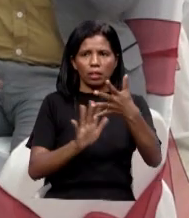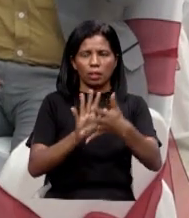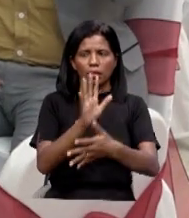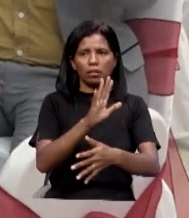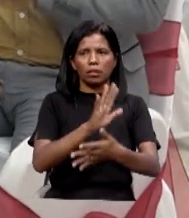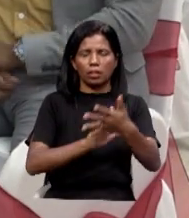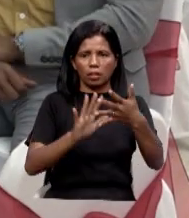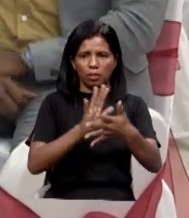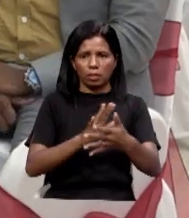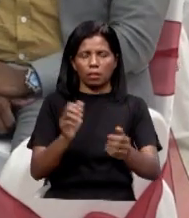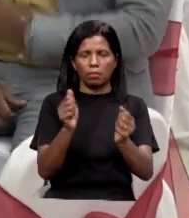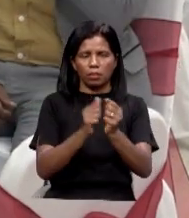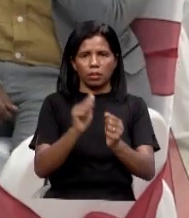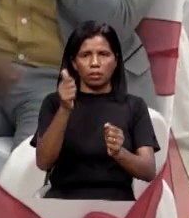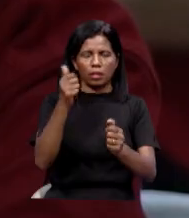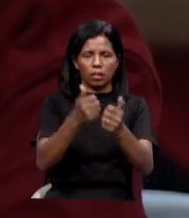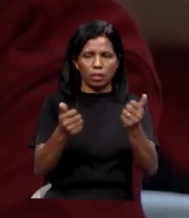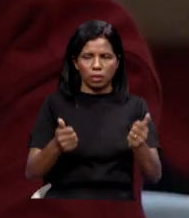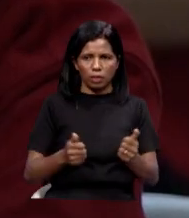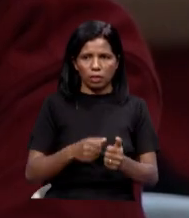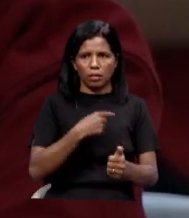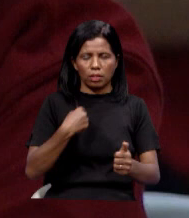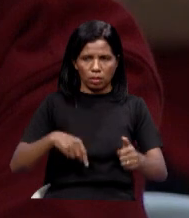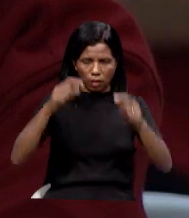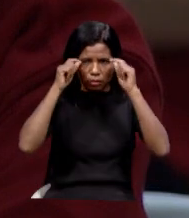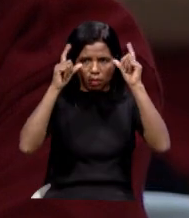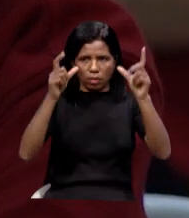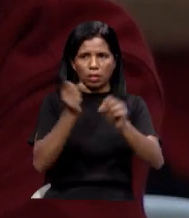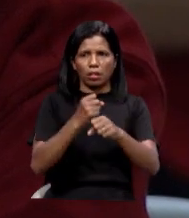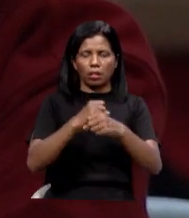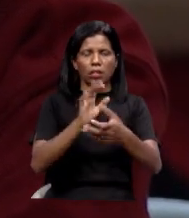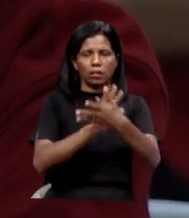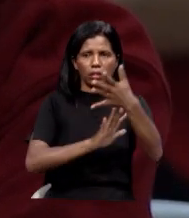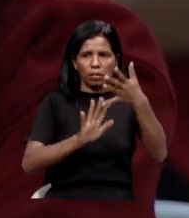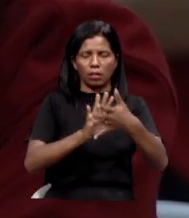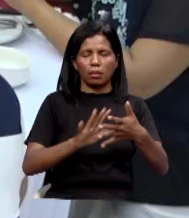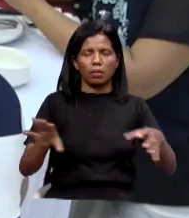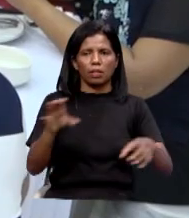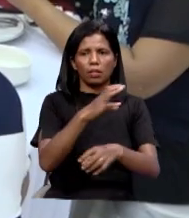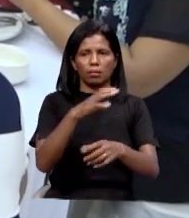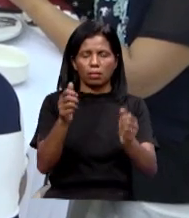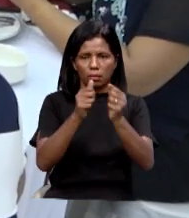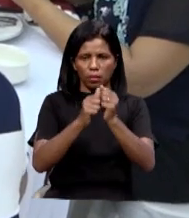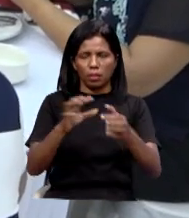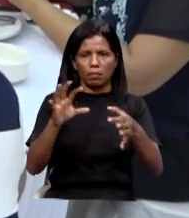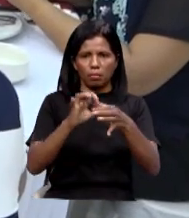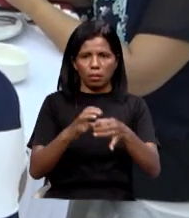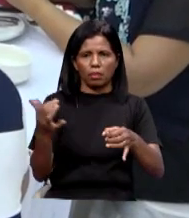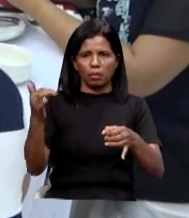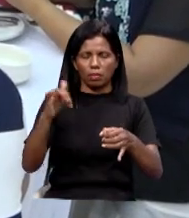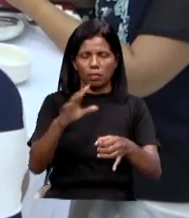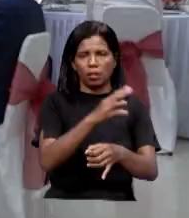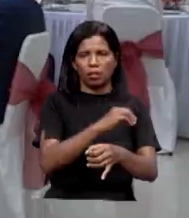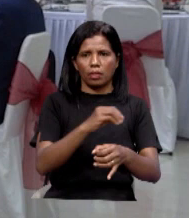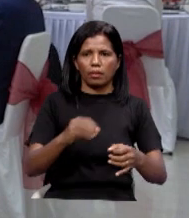celebra aniversariu bă de la Sanulu, Asosëson Sunes Union Timor-Leshte mos, halo ceremonia natal amutu cu membru sir, e salon rulor